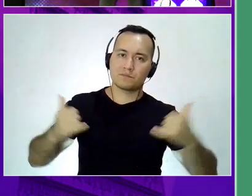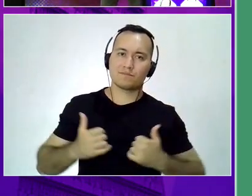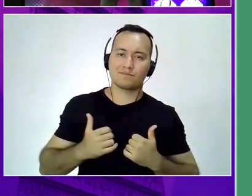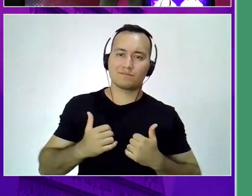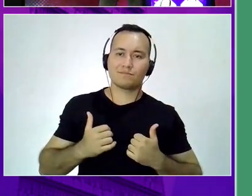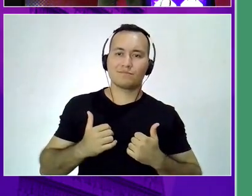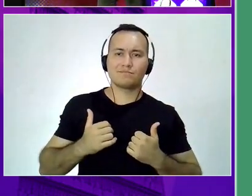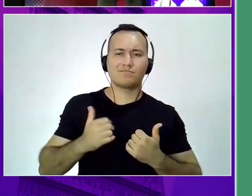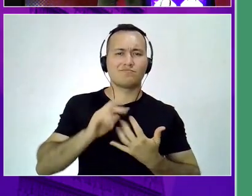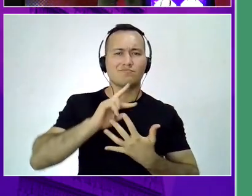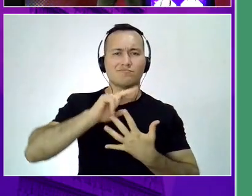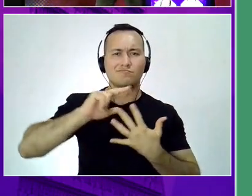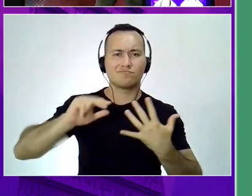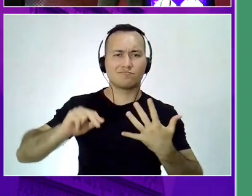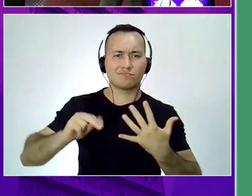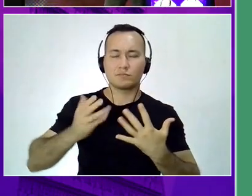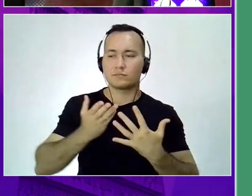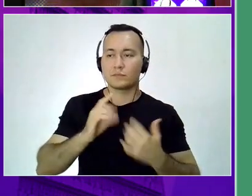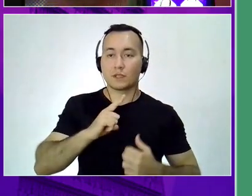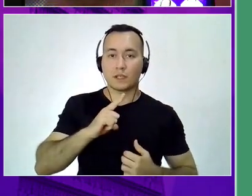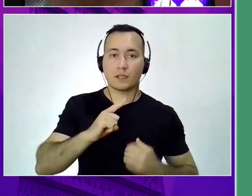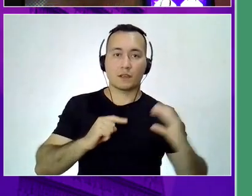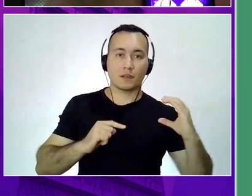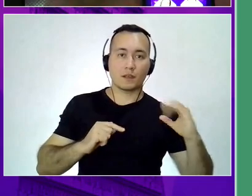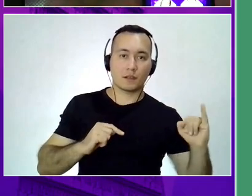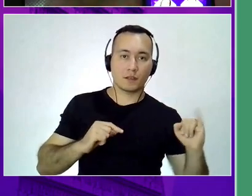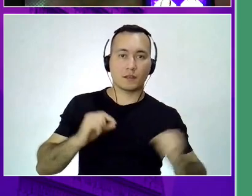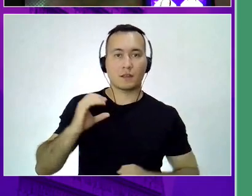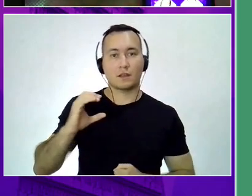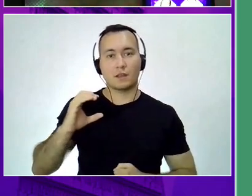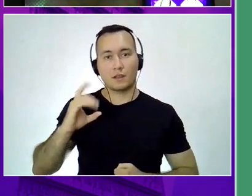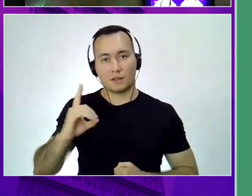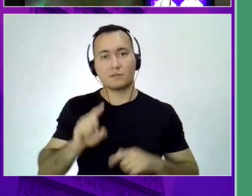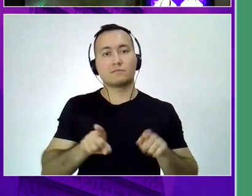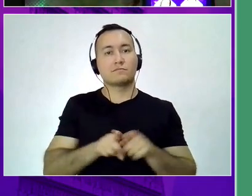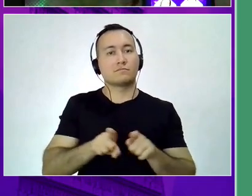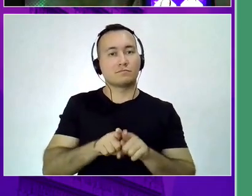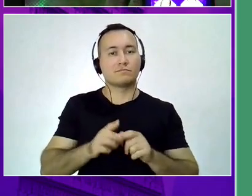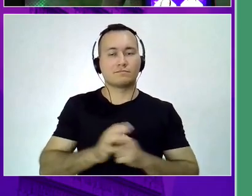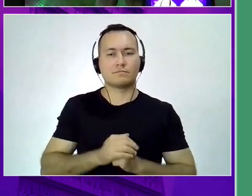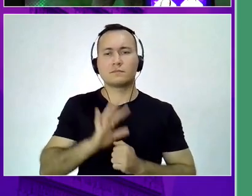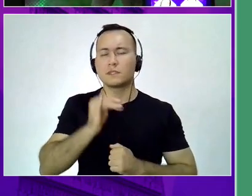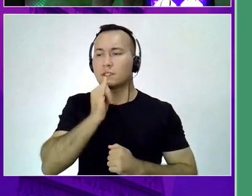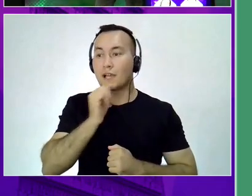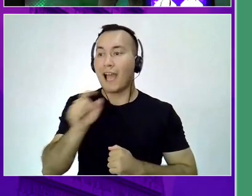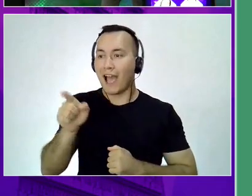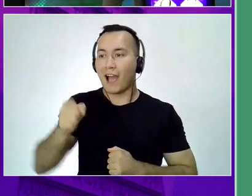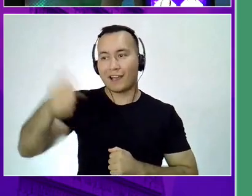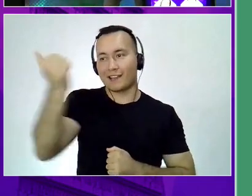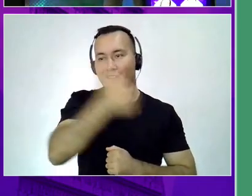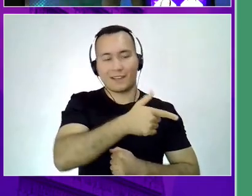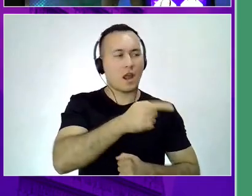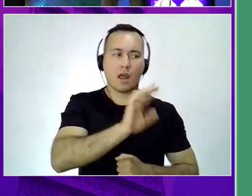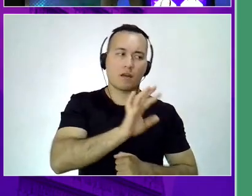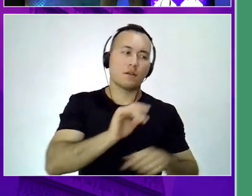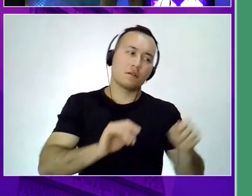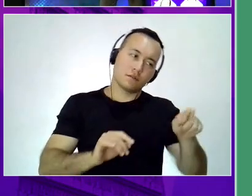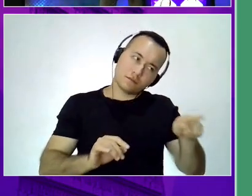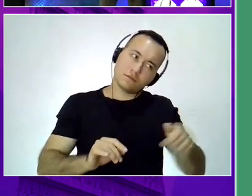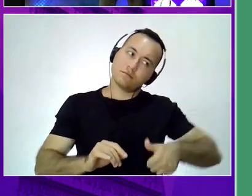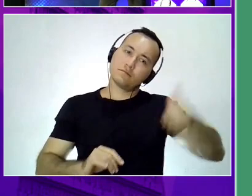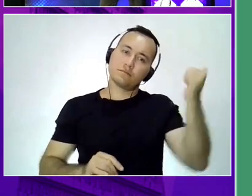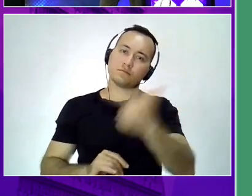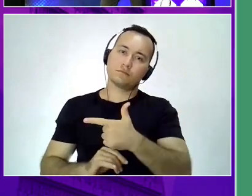fluxo de CI/CD. Agora, qual é o grande ponto aqui? Pô, existe uma ferramenta melhor que a outra? Existe uma ferramenta perfeita? Não, todas elas